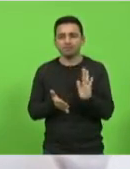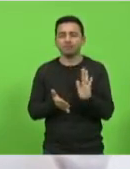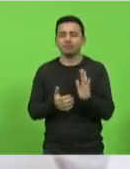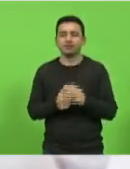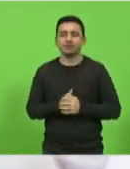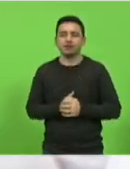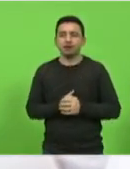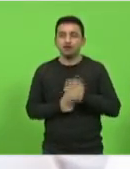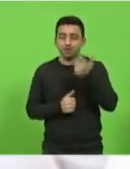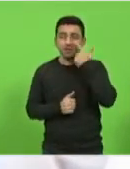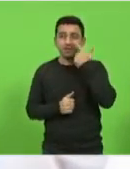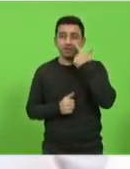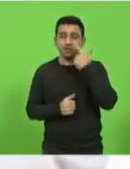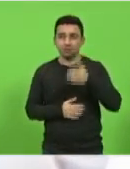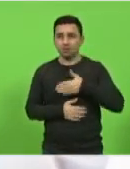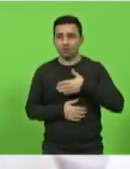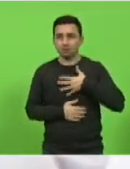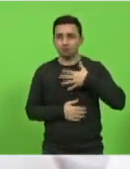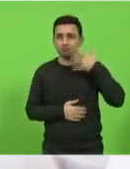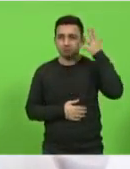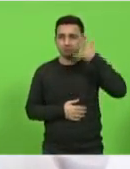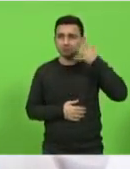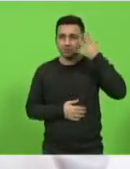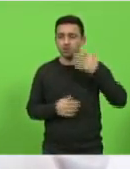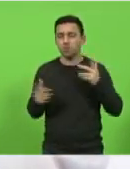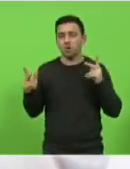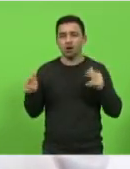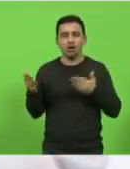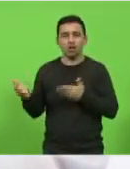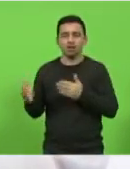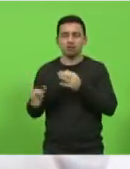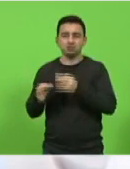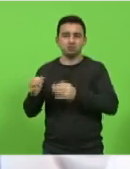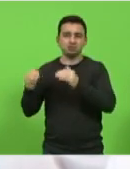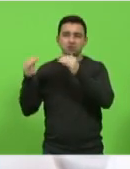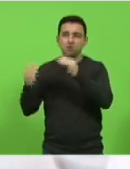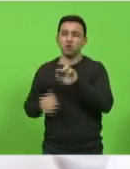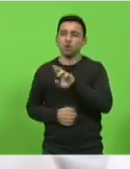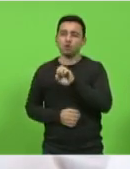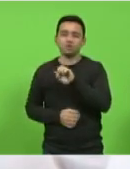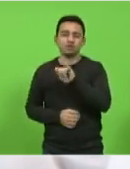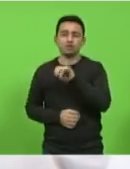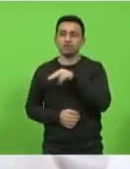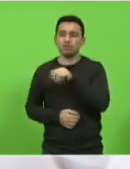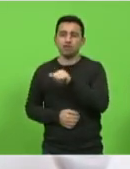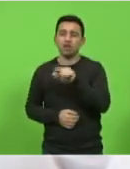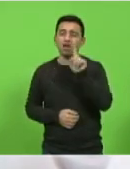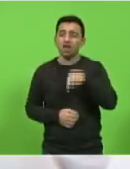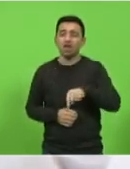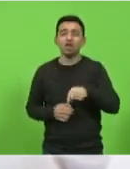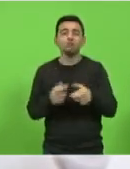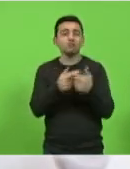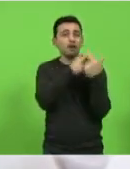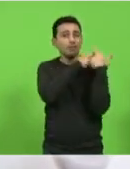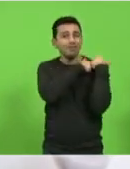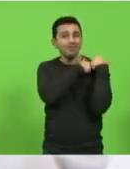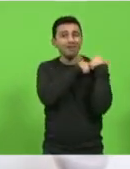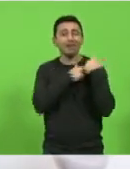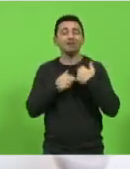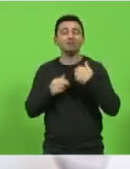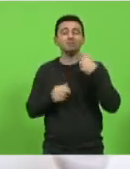da desembargadora Rosana Wolff, que aqui nós estamos julgando o crime de responsabilidade política e não civil ou